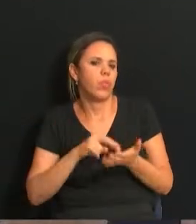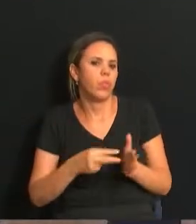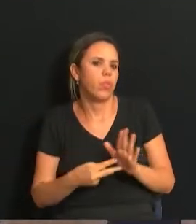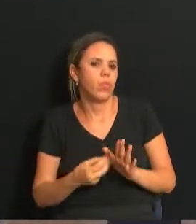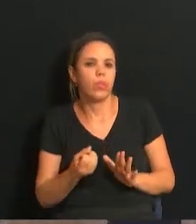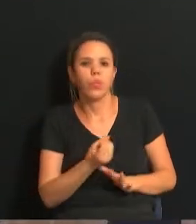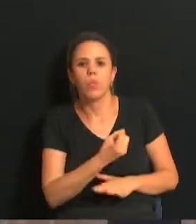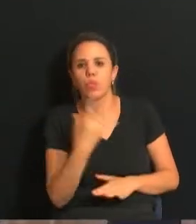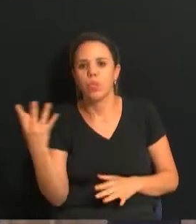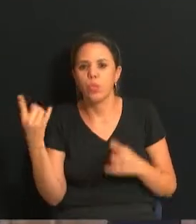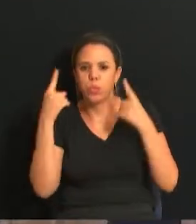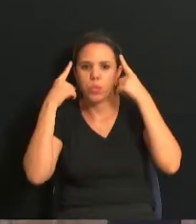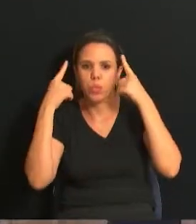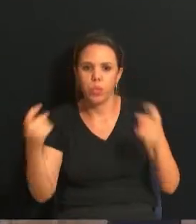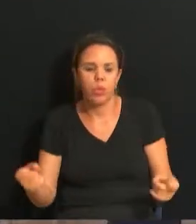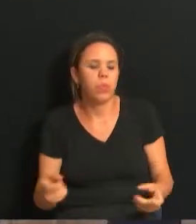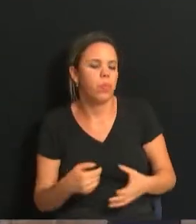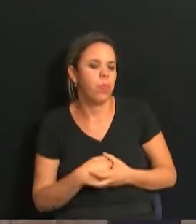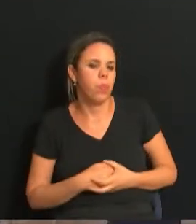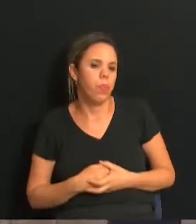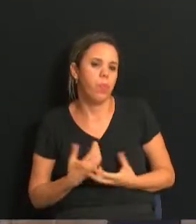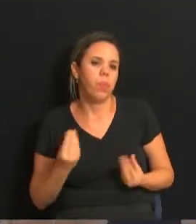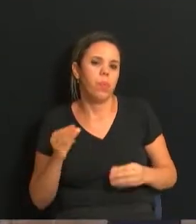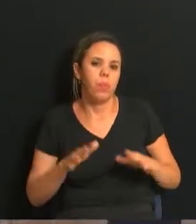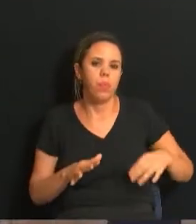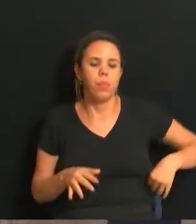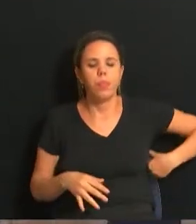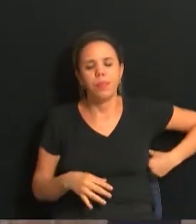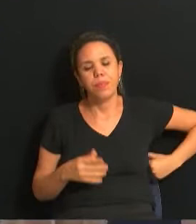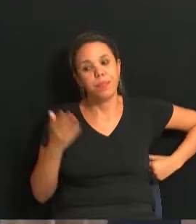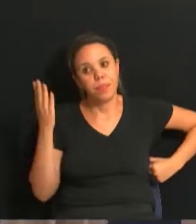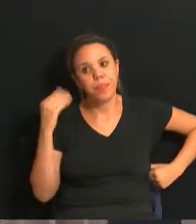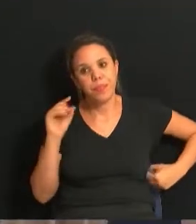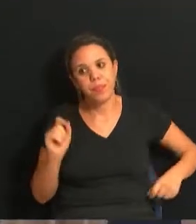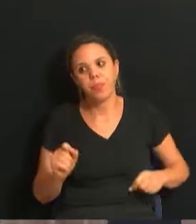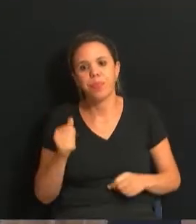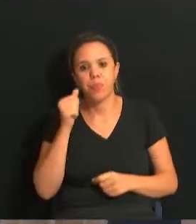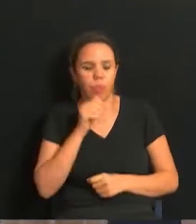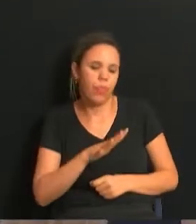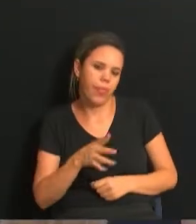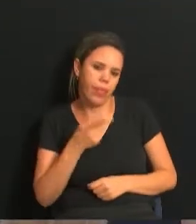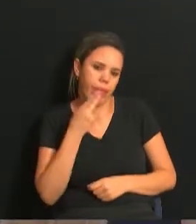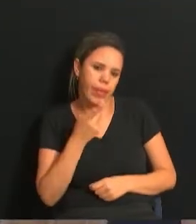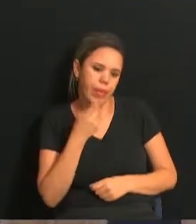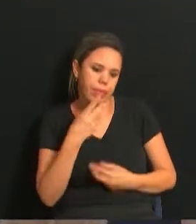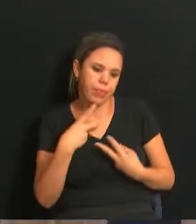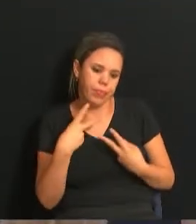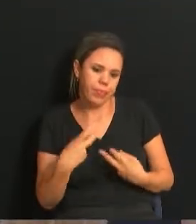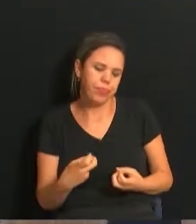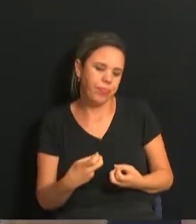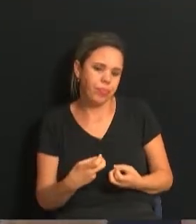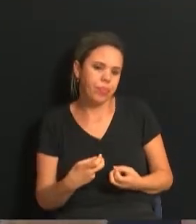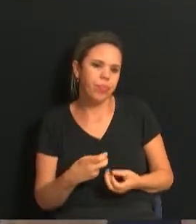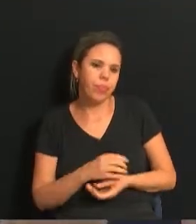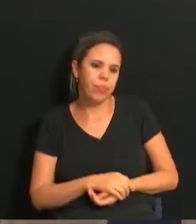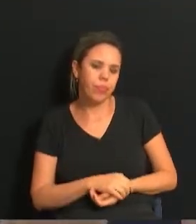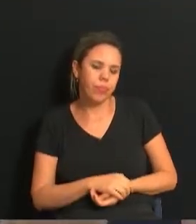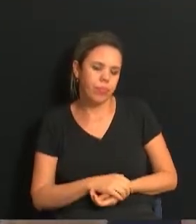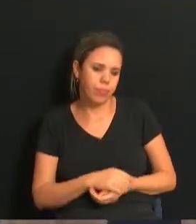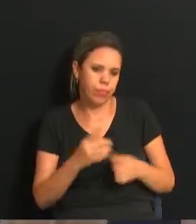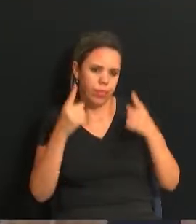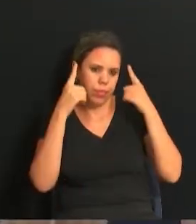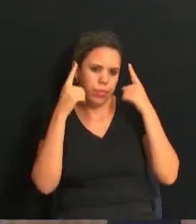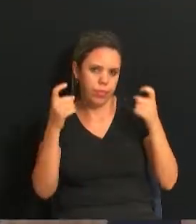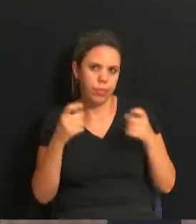né? O ciclo de violência, e muitas vezes eu tenho certeza que muitas mulheres podem se reconhecer nesse ciclo de violência,